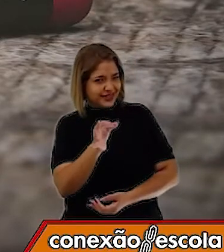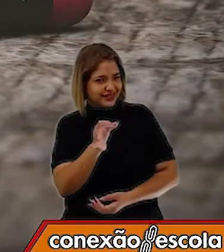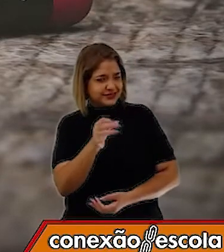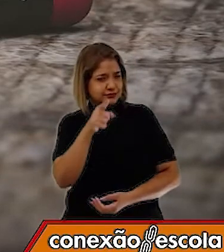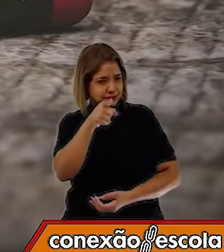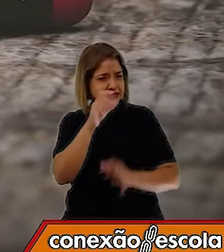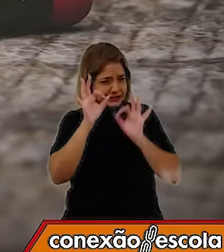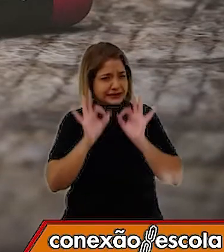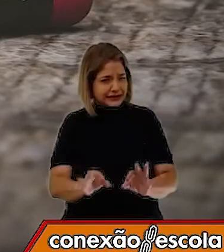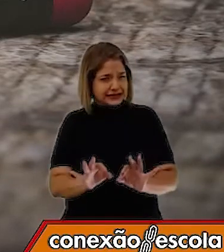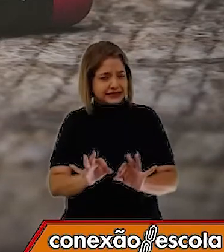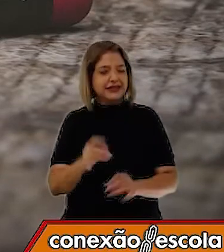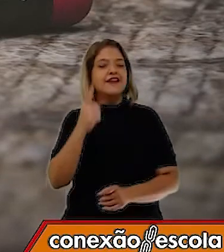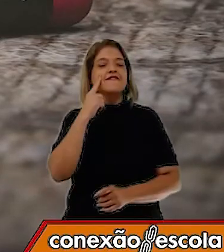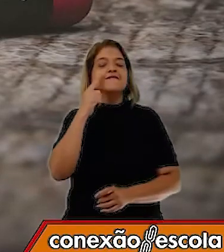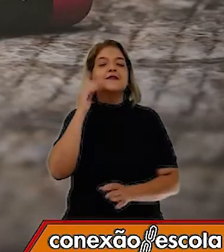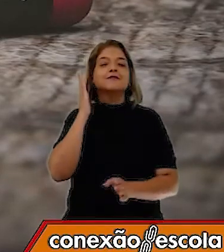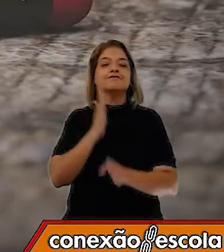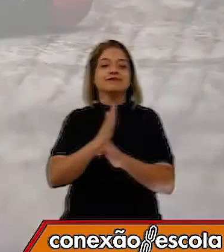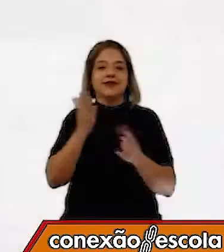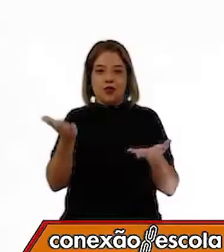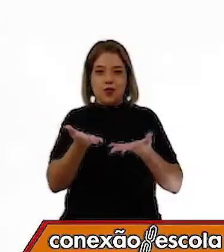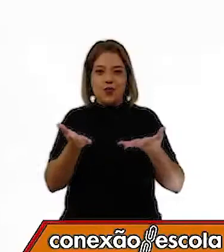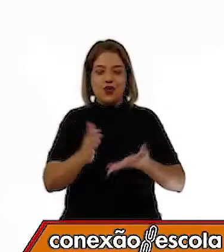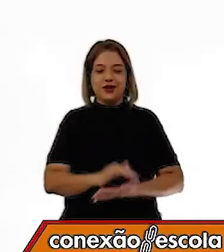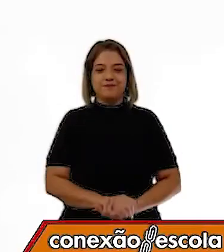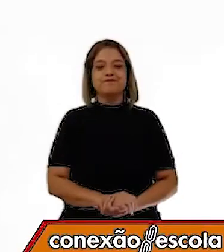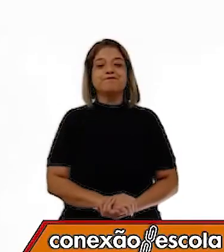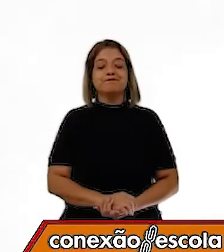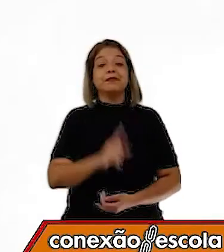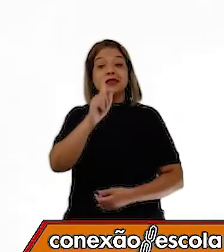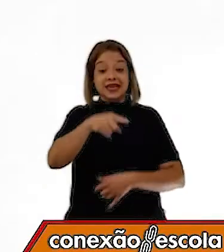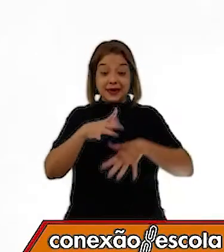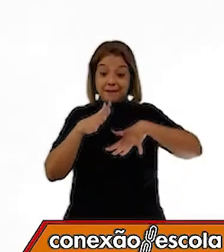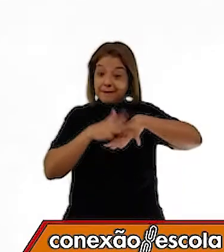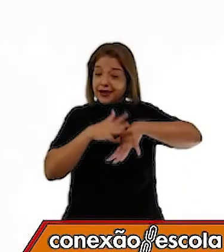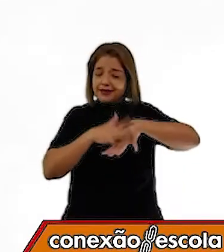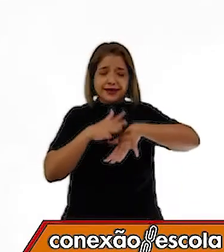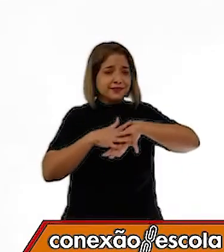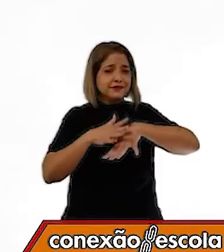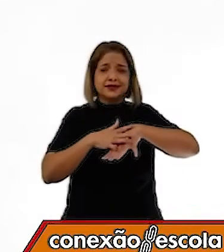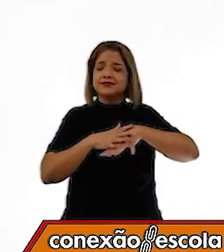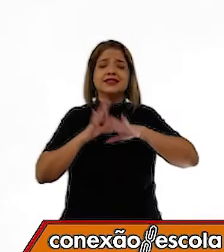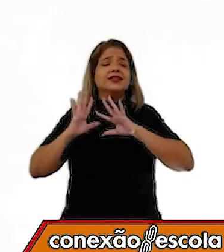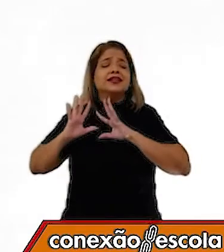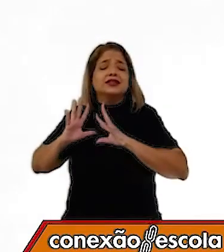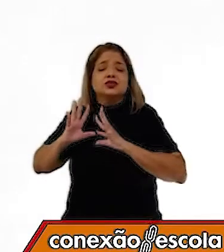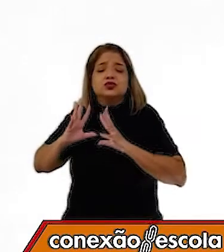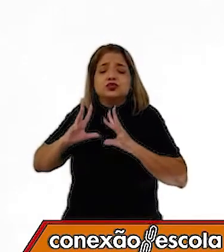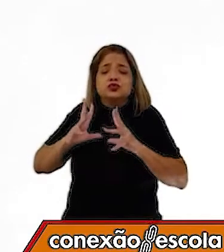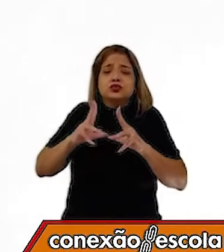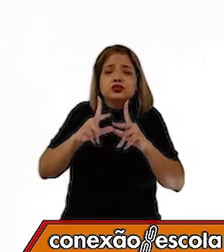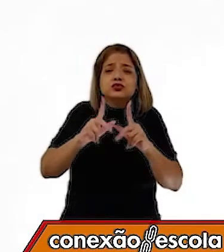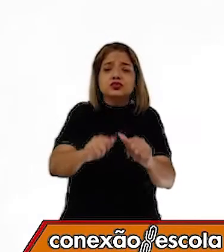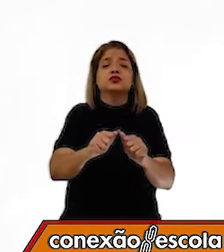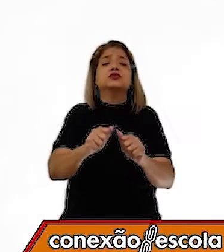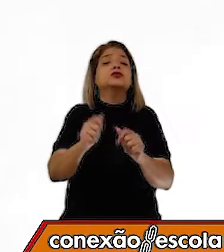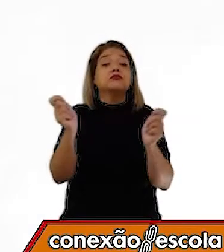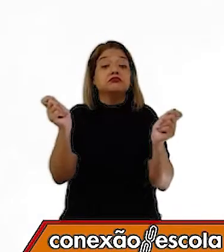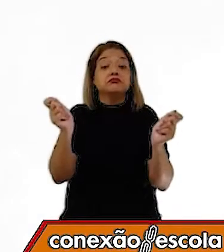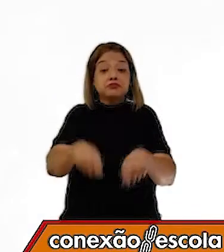Será mesmo? Vamos descobrir? Matemática é tudo aquilo que pode